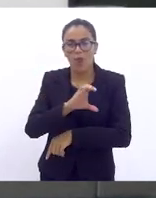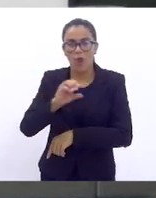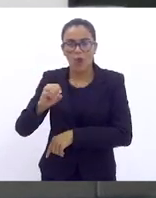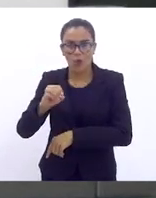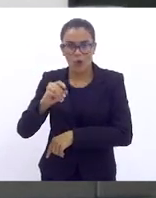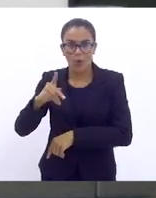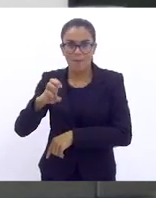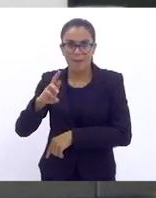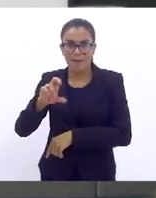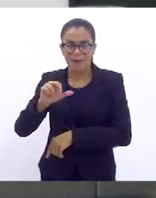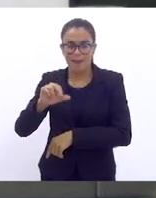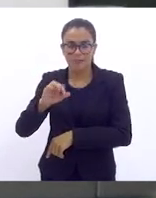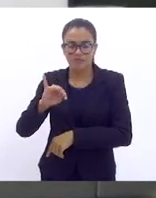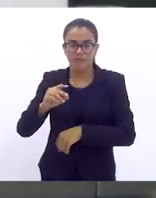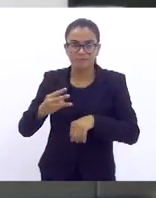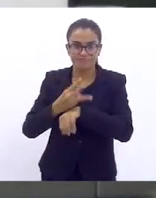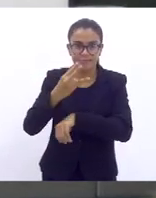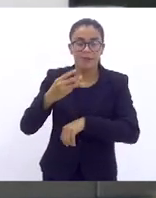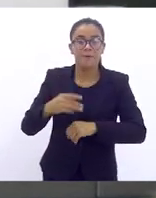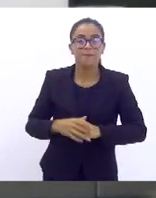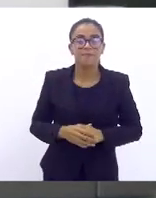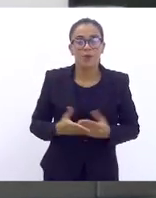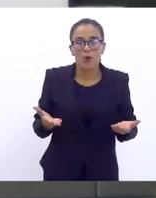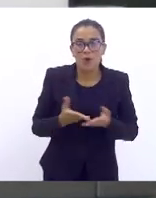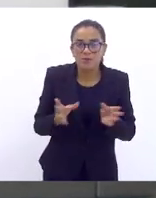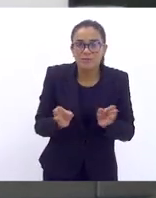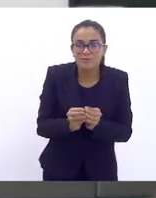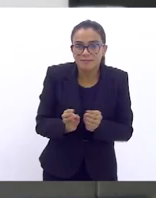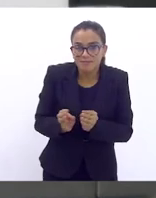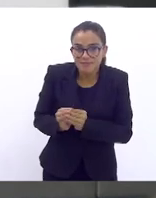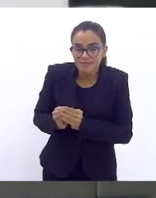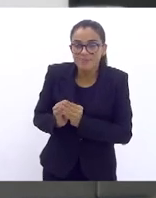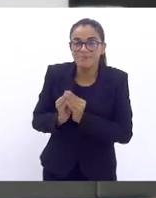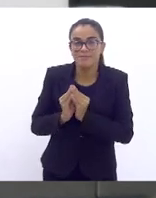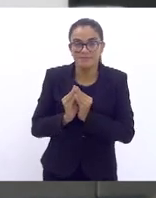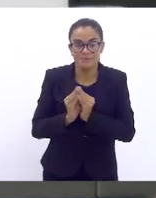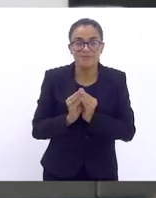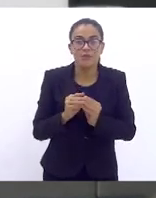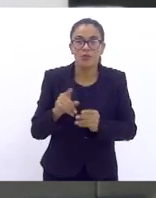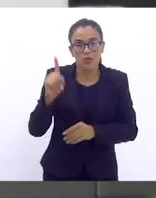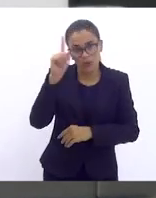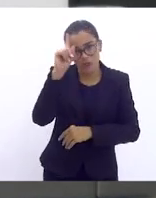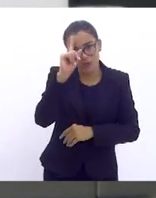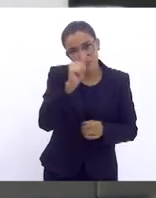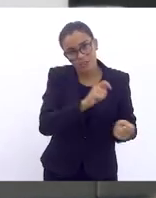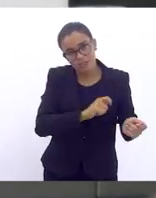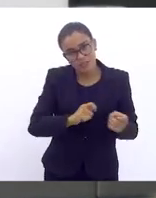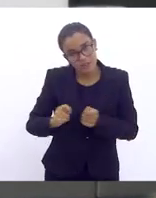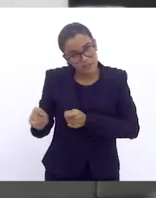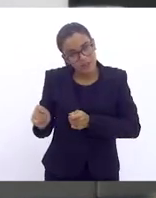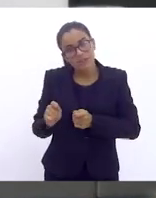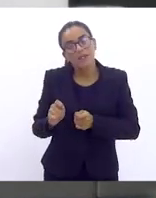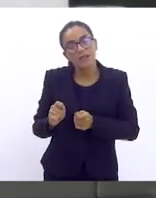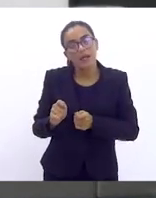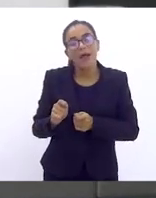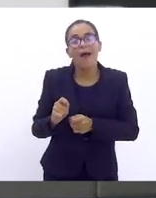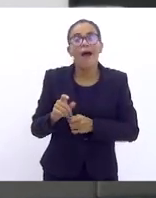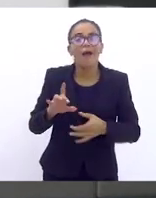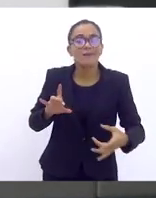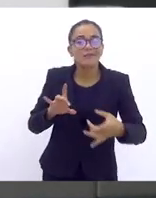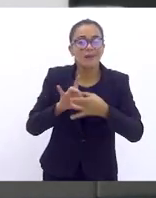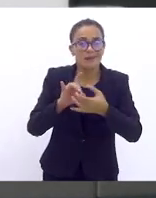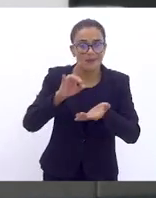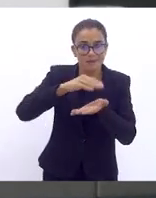fundamental é o que nós estamos fazendo aqui hoje um pouco mas o que nós fazemos no dia a dia com as demais secretarias a integração